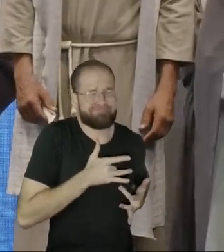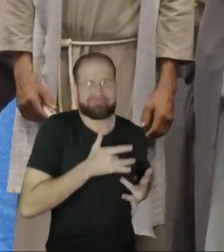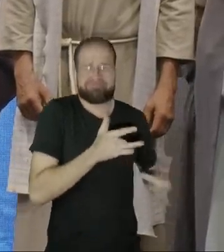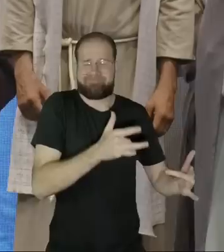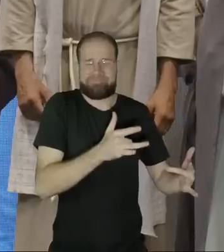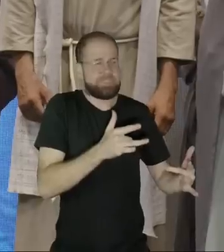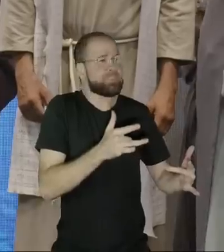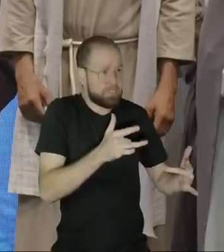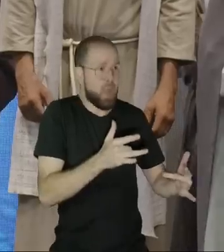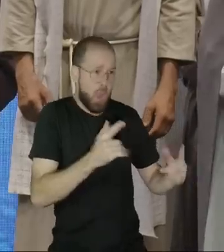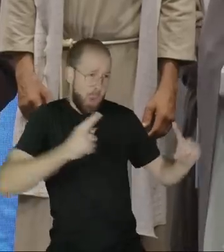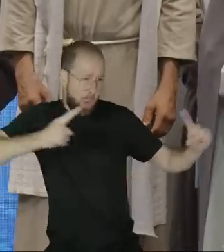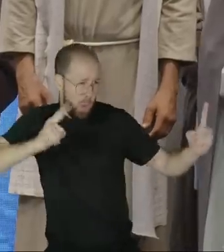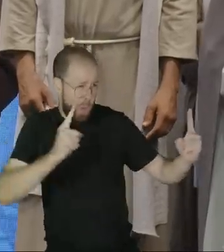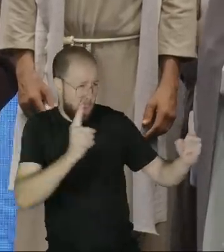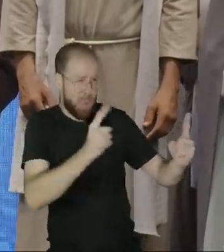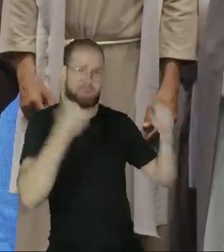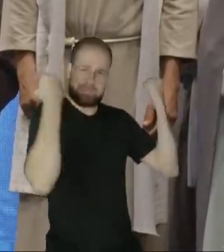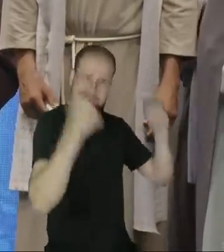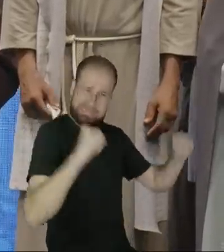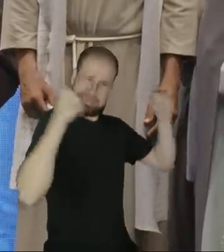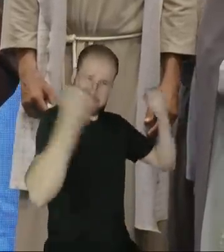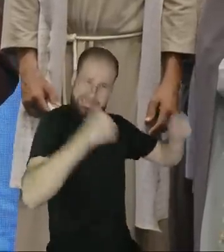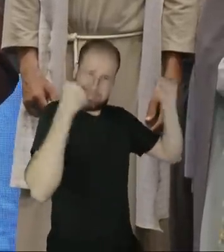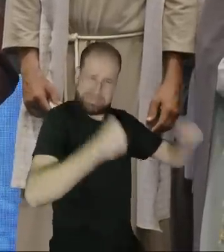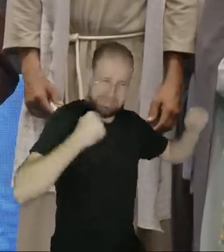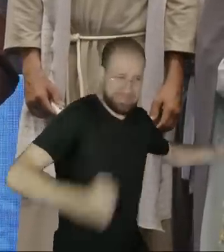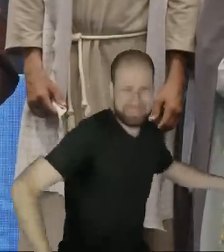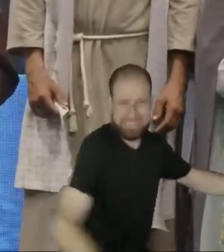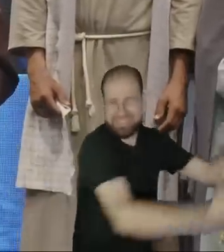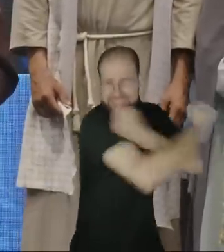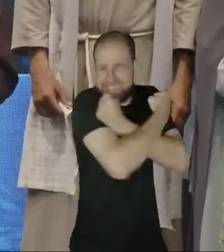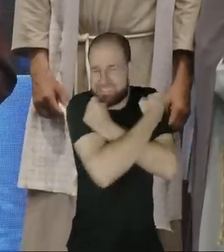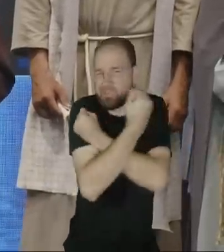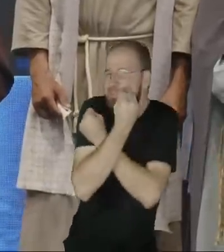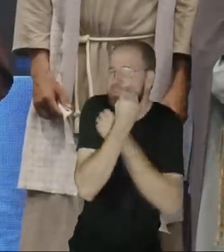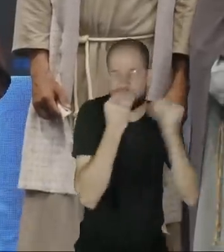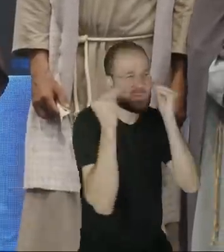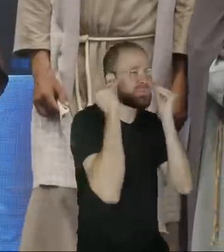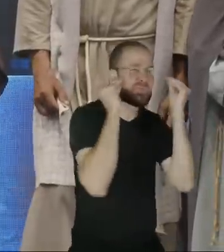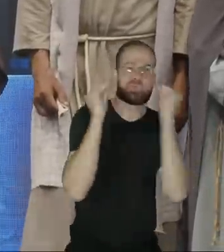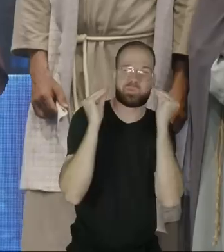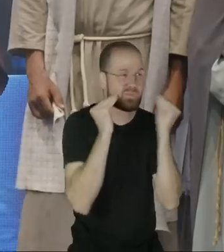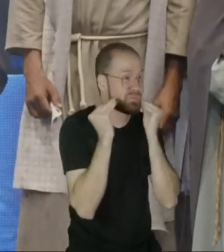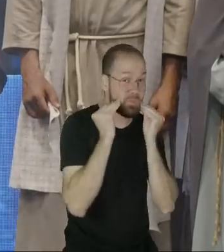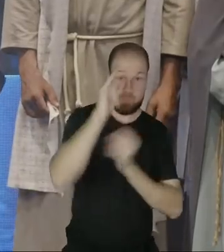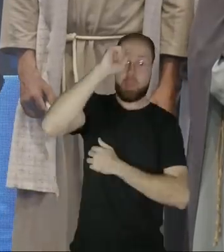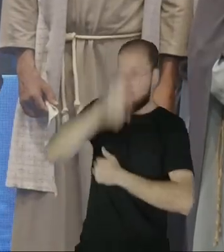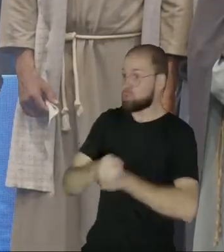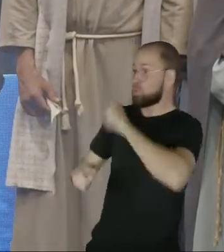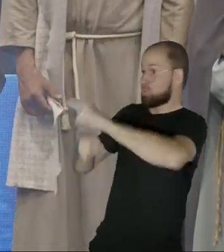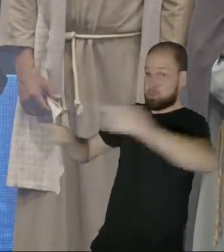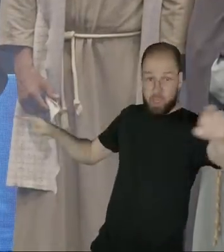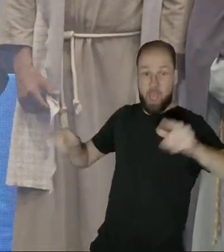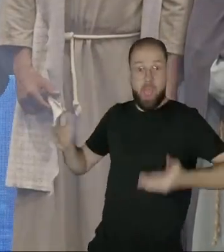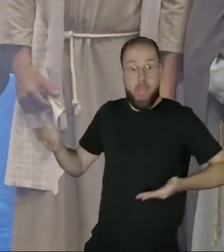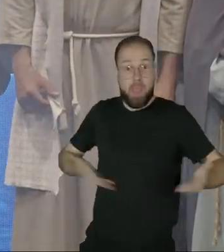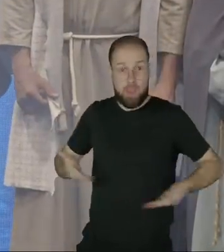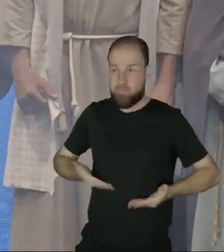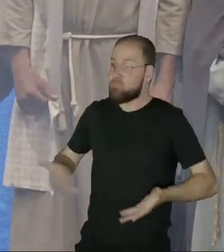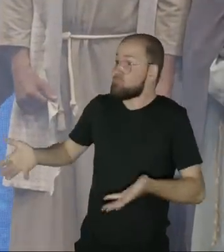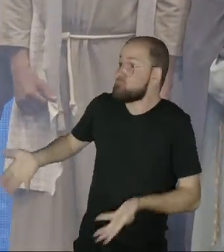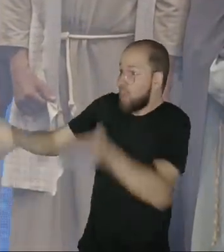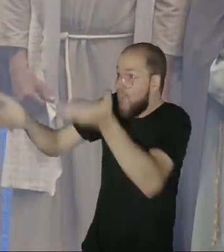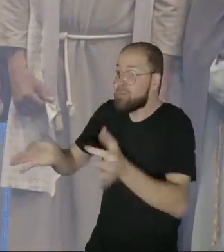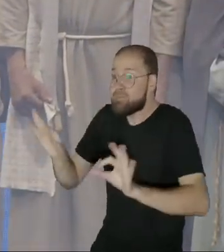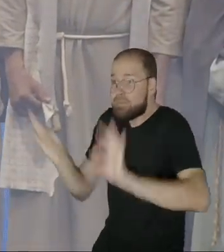ao seu pescoço, cobrindo-o de beijos e cheio de amor. Mandou fazer uma festa, porque esse seu